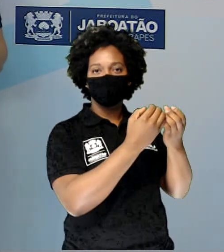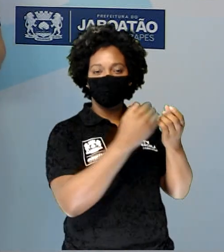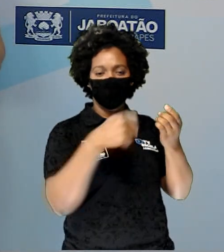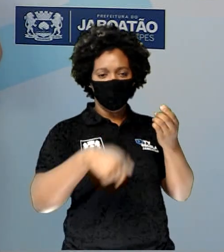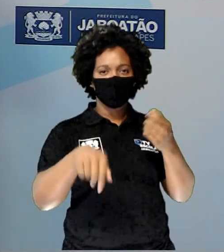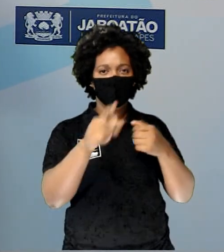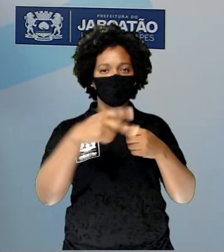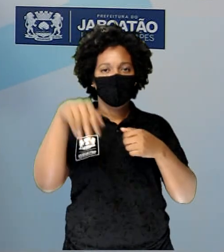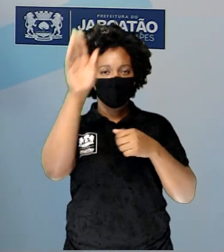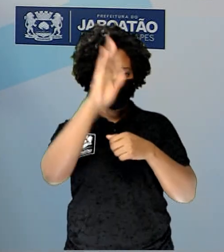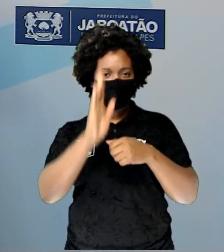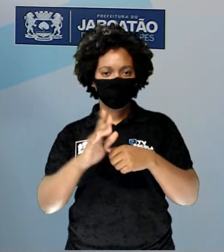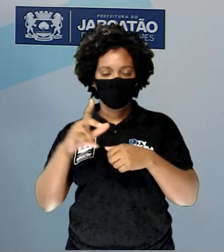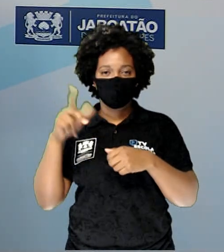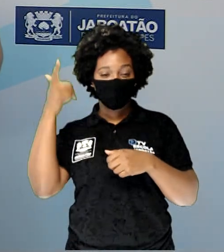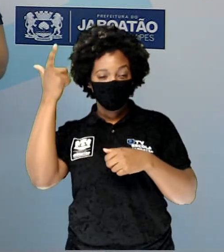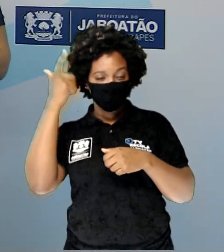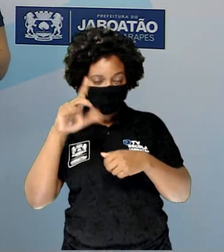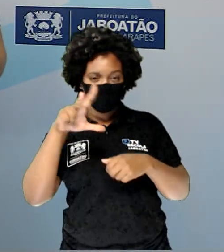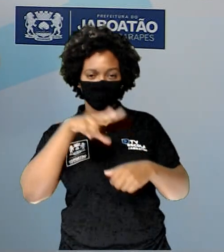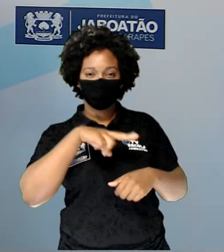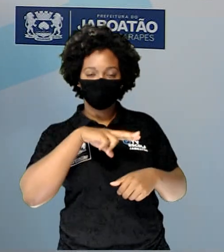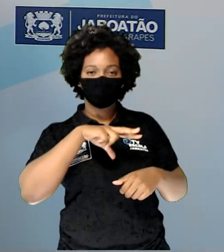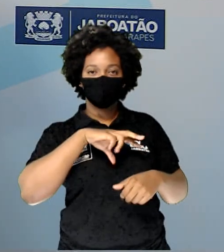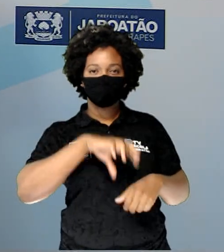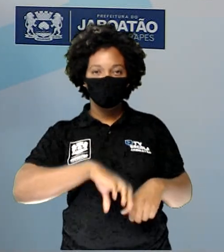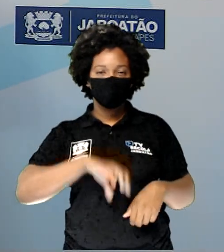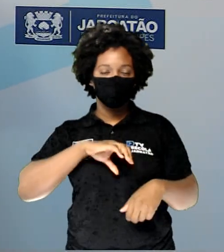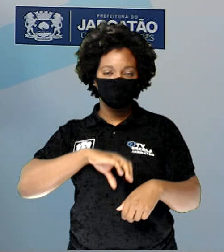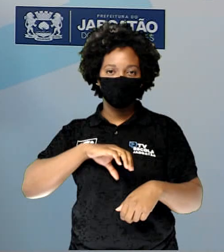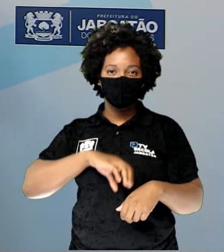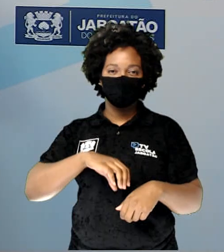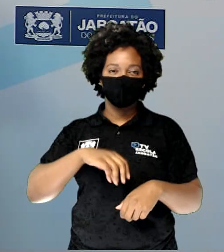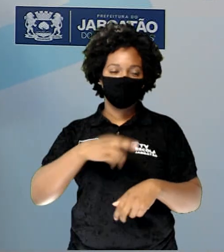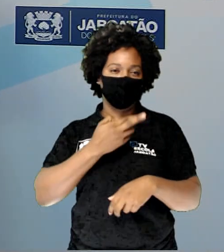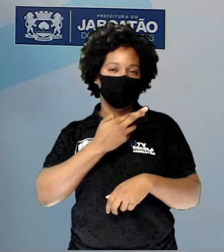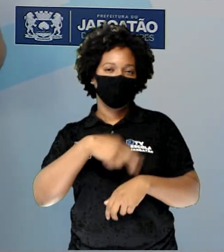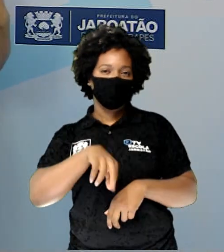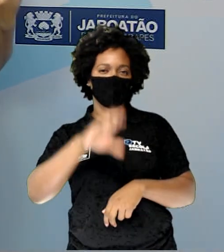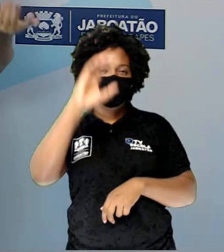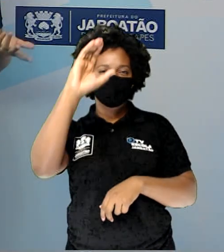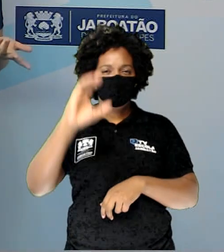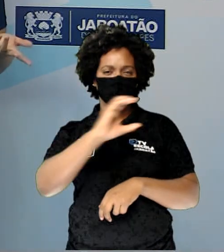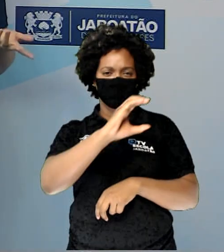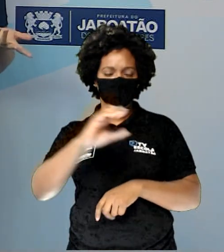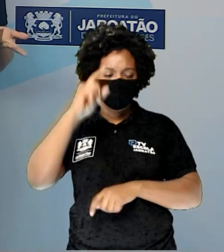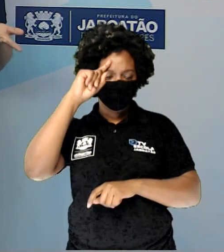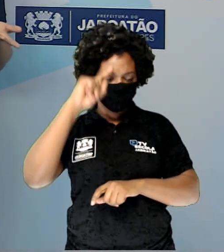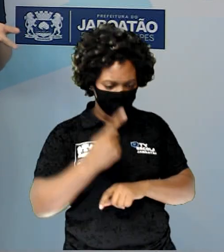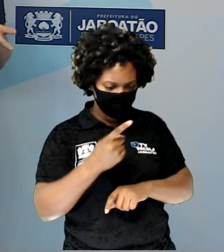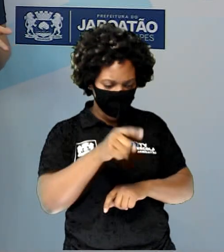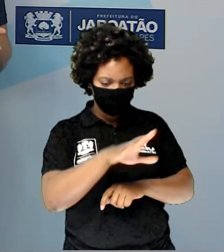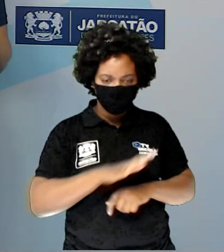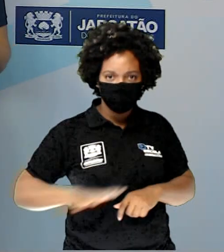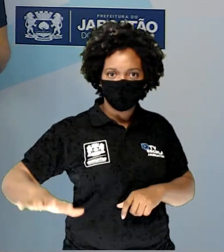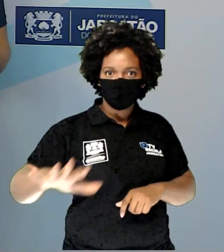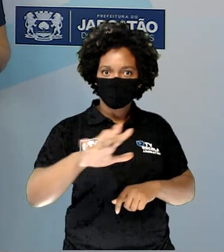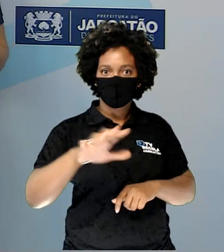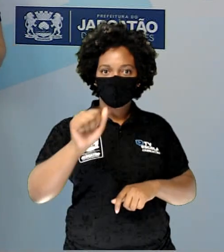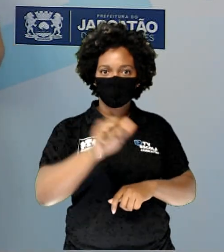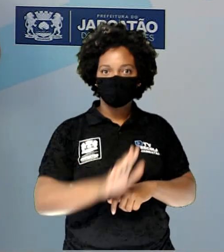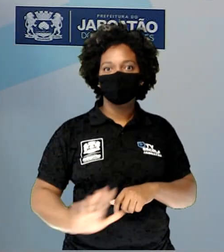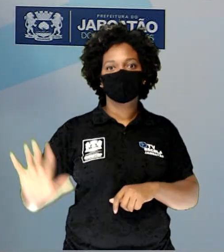Brasil foi conquistado pelos portugueses, a religião católica acabou se impondo em todo o território